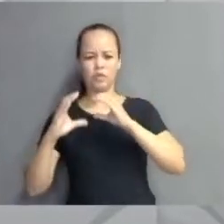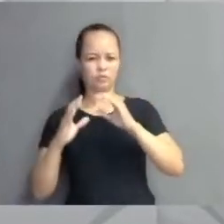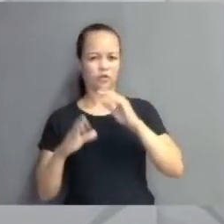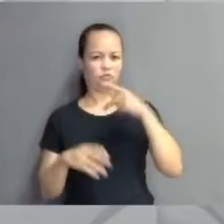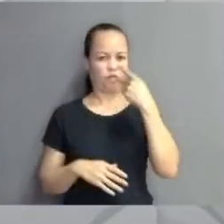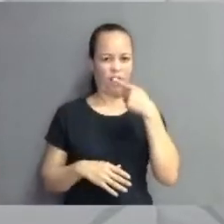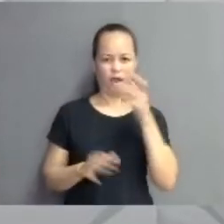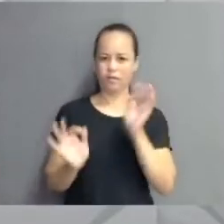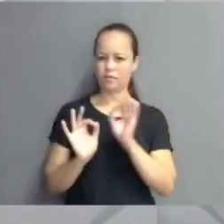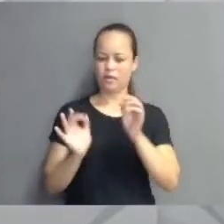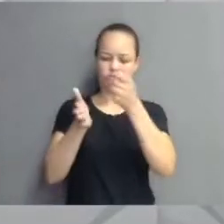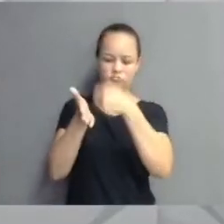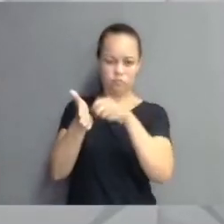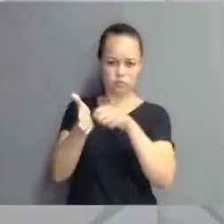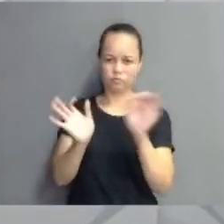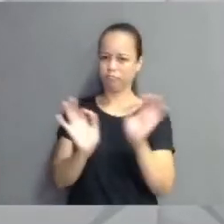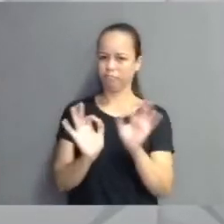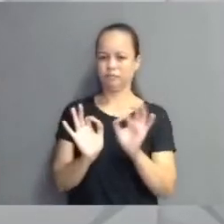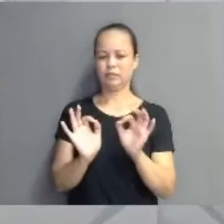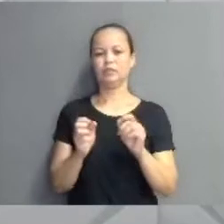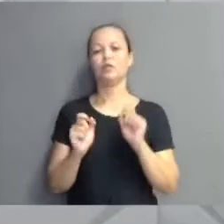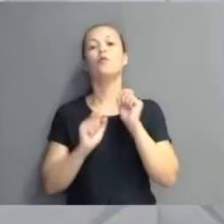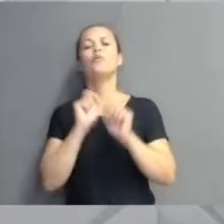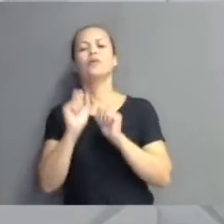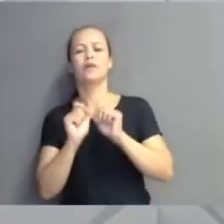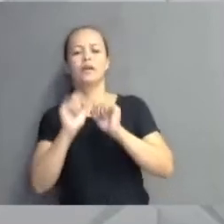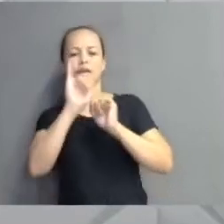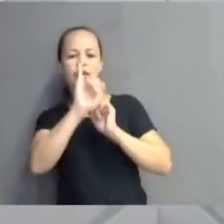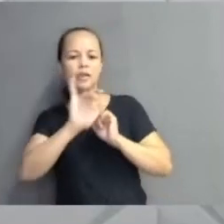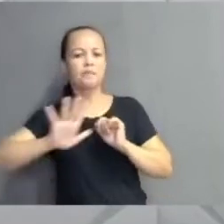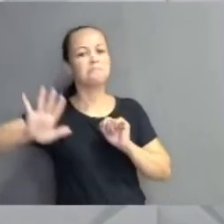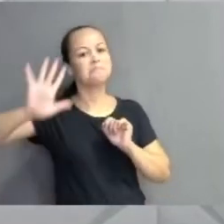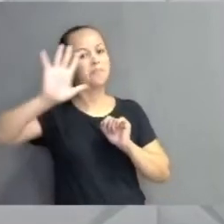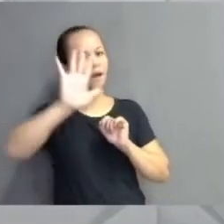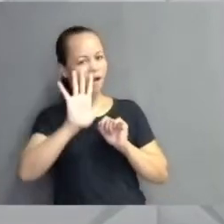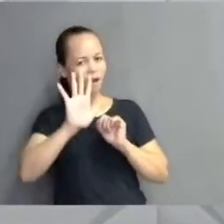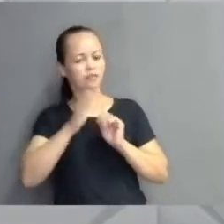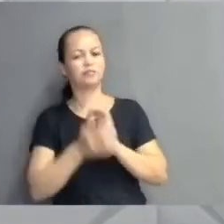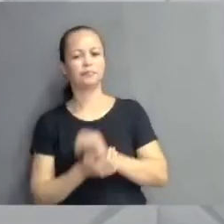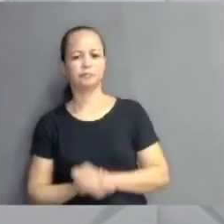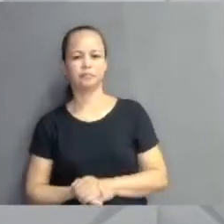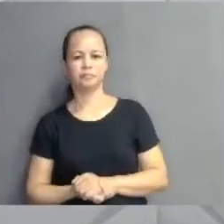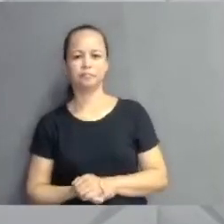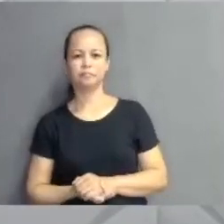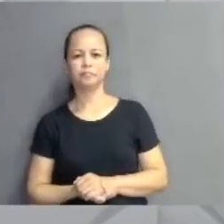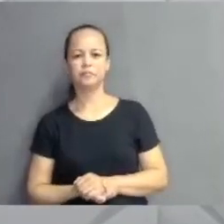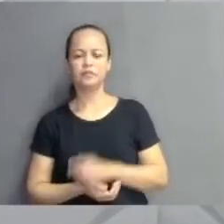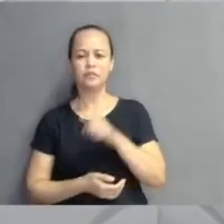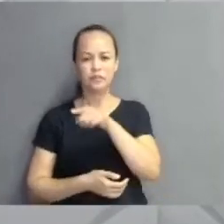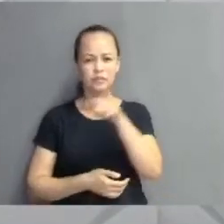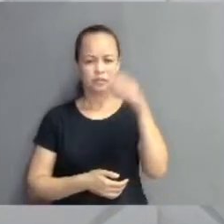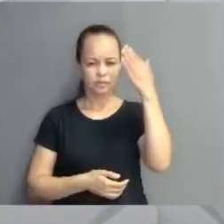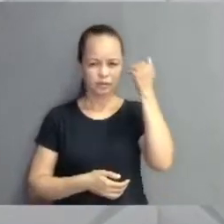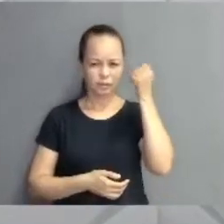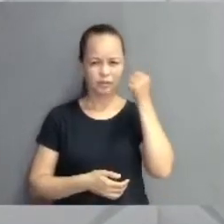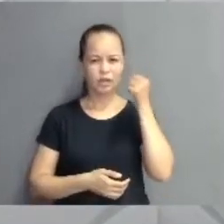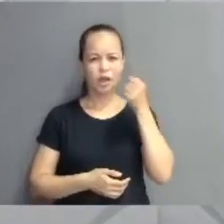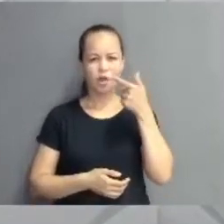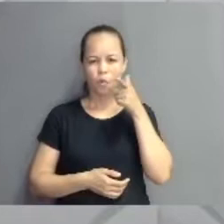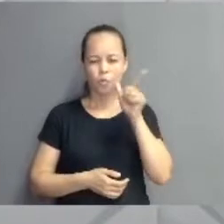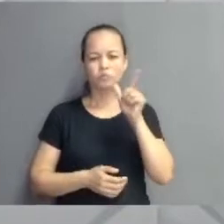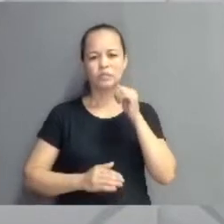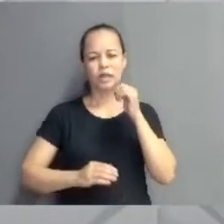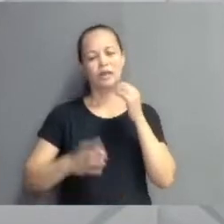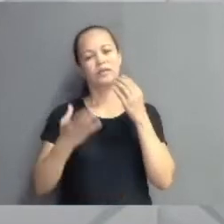escrita são através de imagens muito bem e você sabia que você também consegue se comunicar